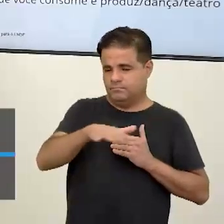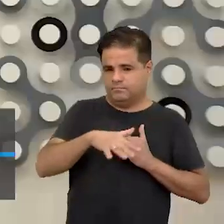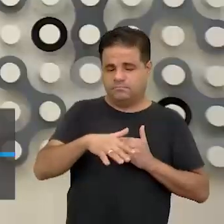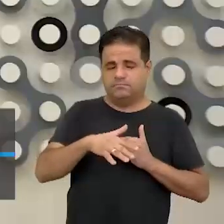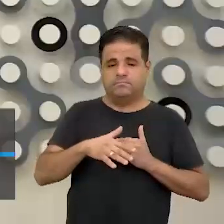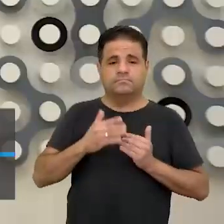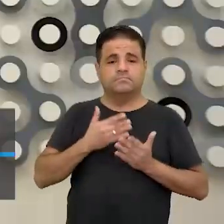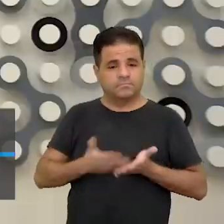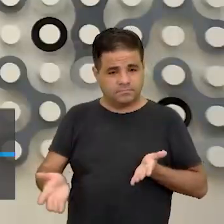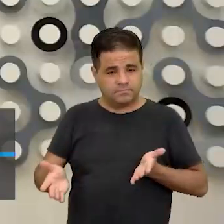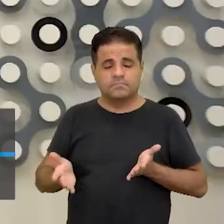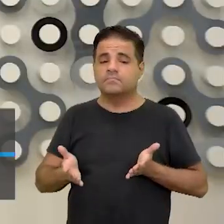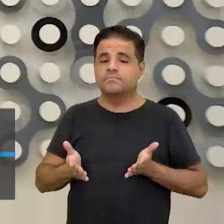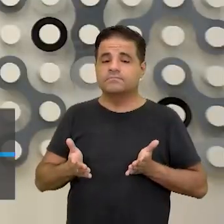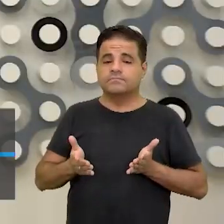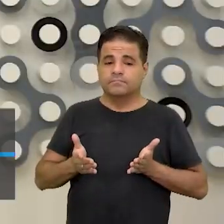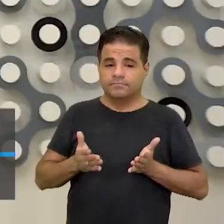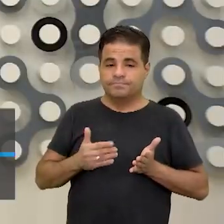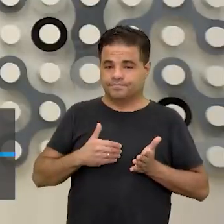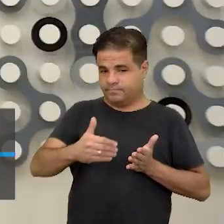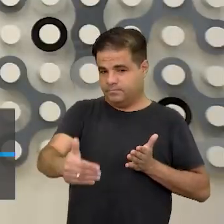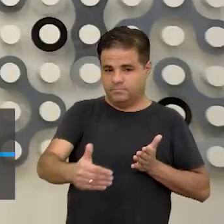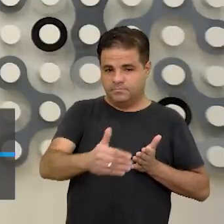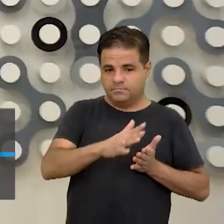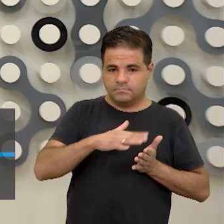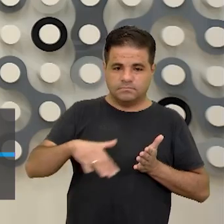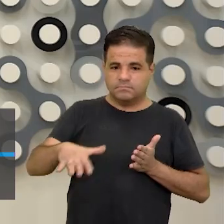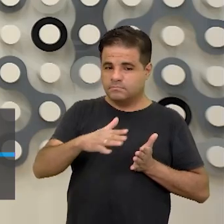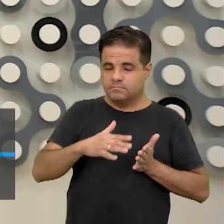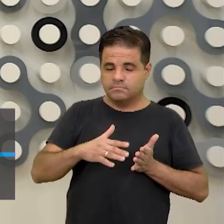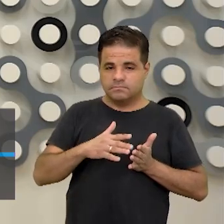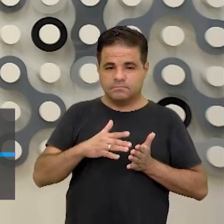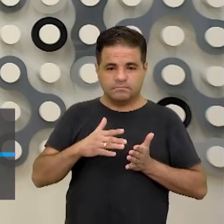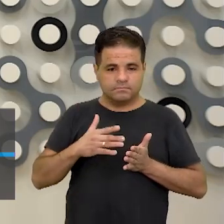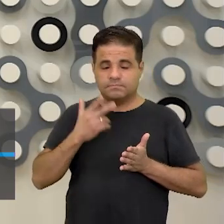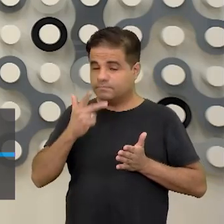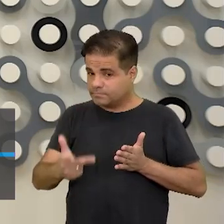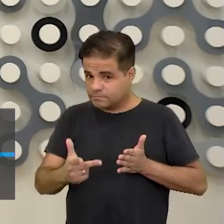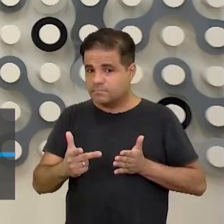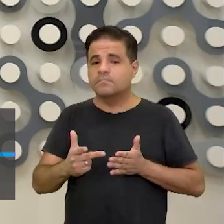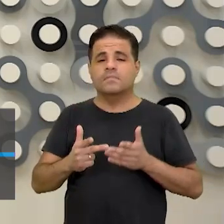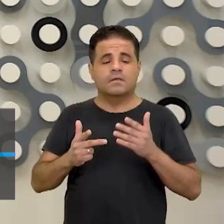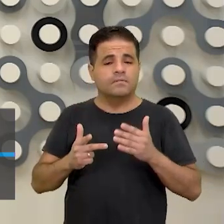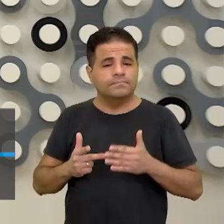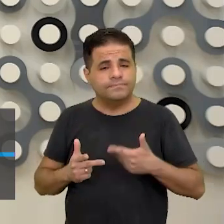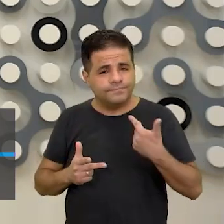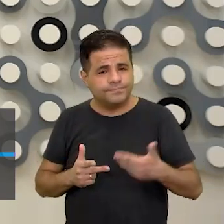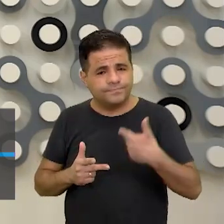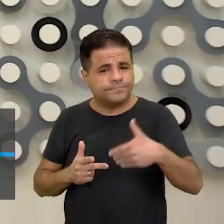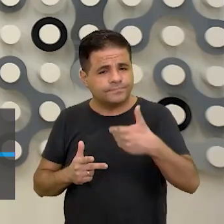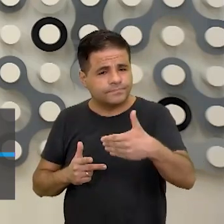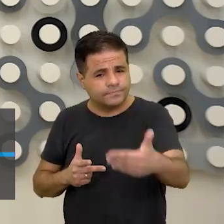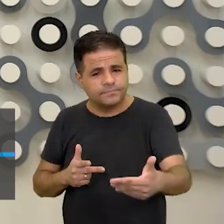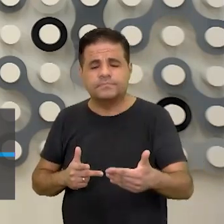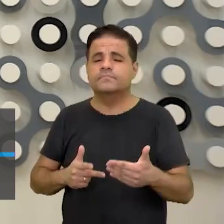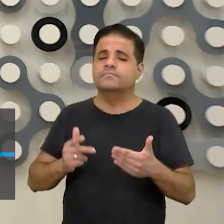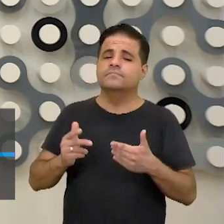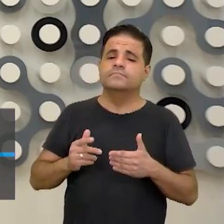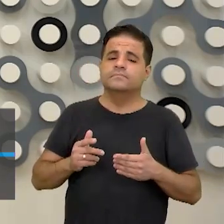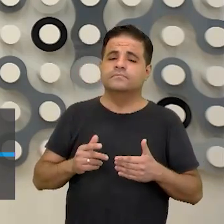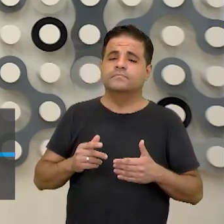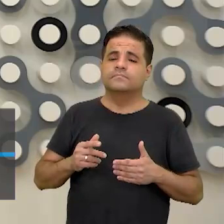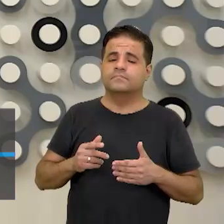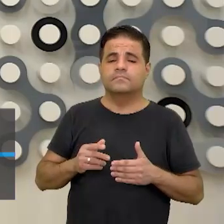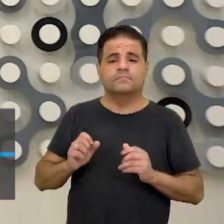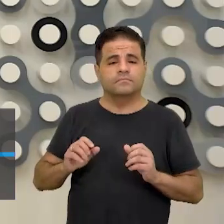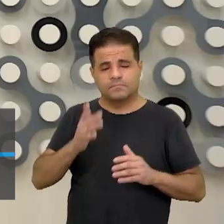é, e daí você me trouxe aqui uma coisa que era super importante de pensar também a respeito dessa produção de mercadorias